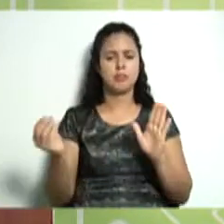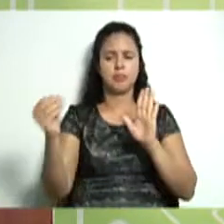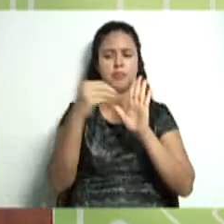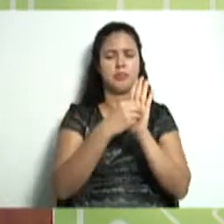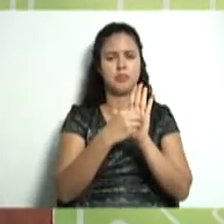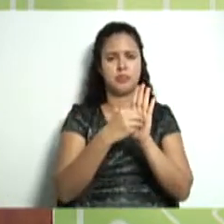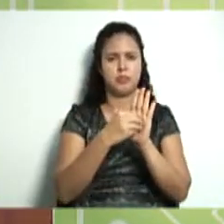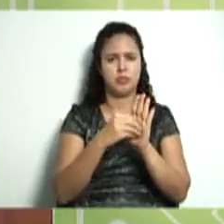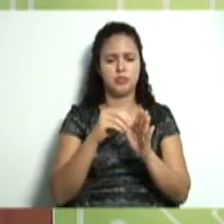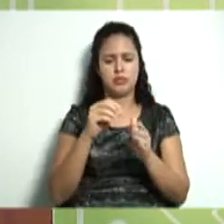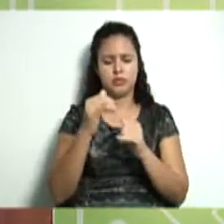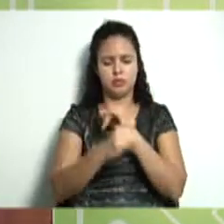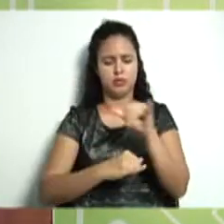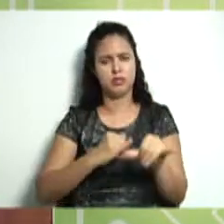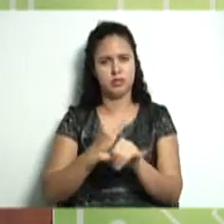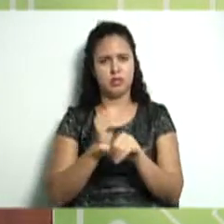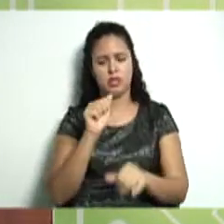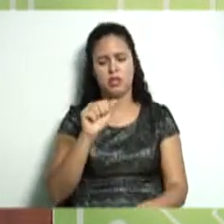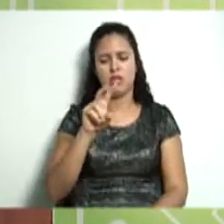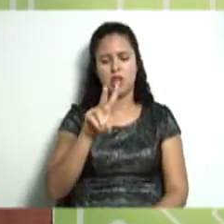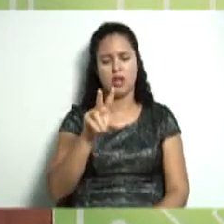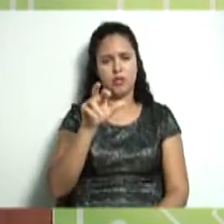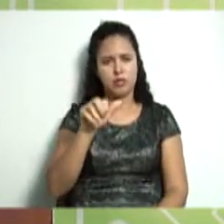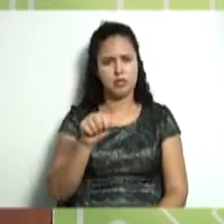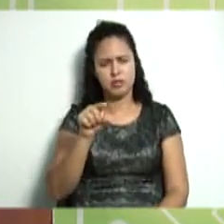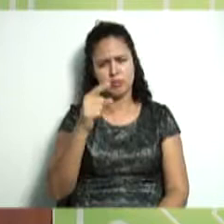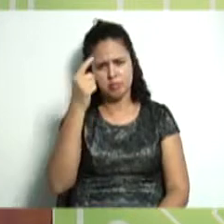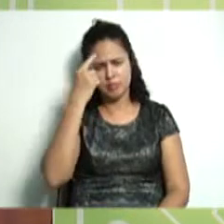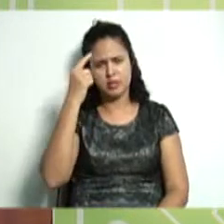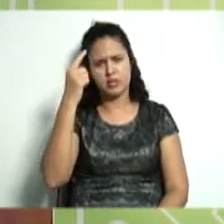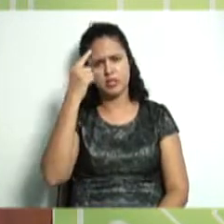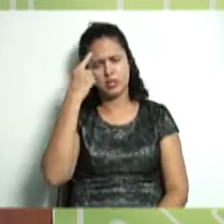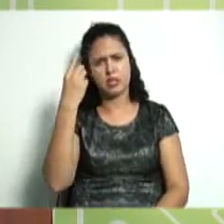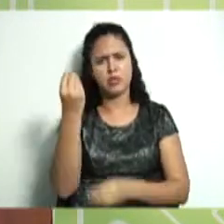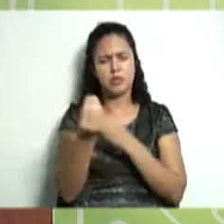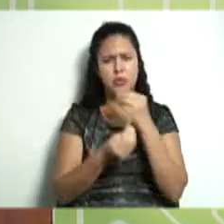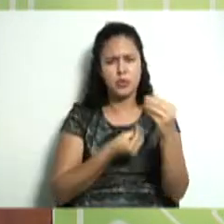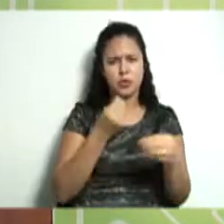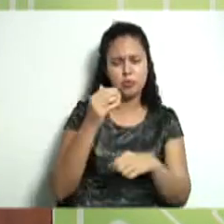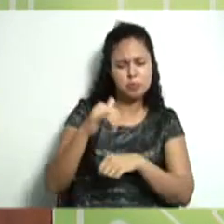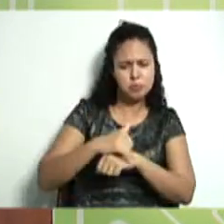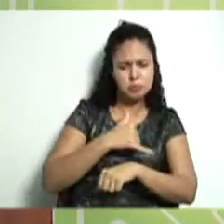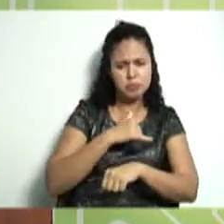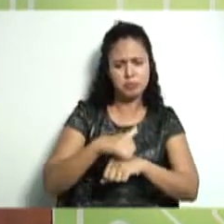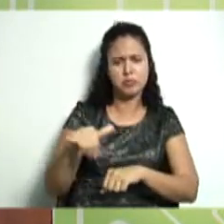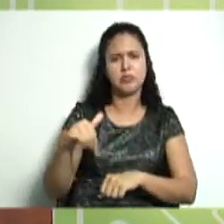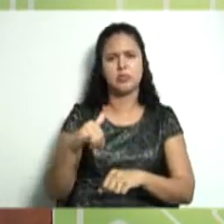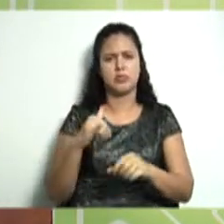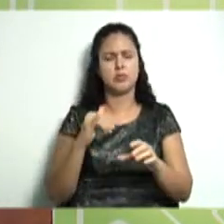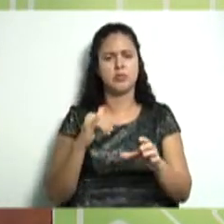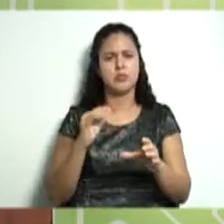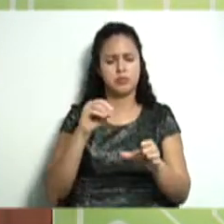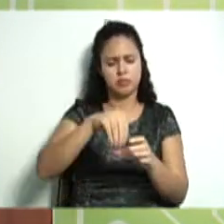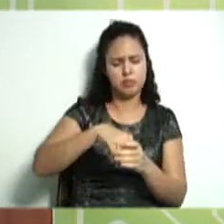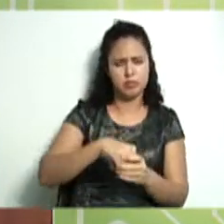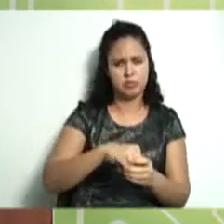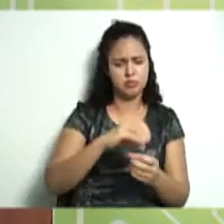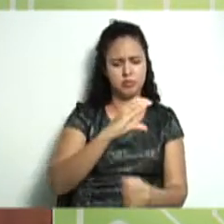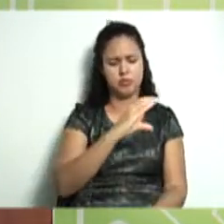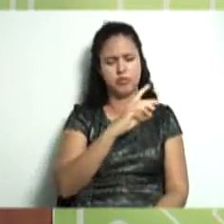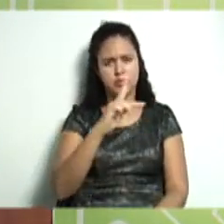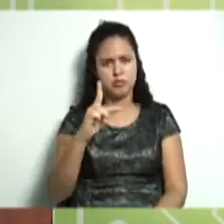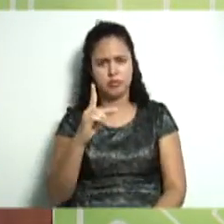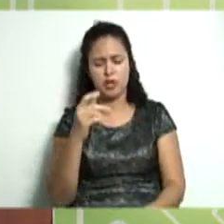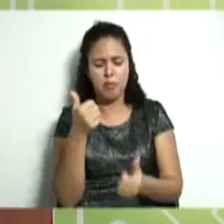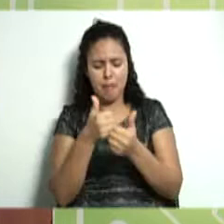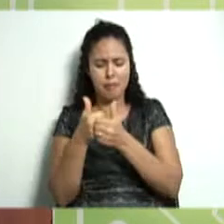lá propõe para que você pense as possibilidades de cooperativas no ambiente que você mora, no local